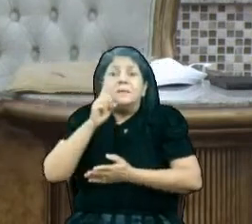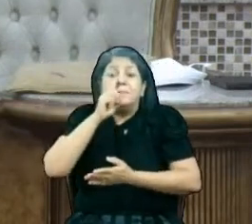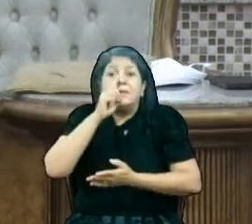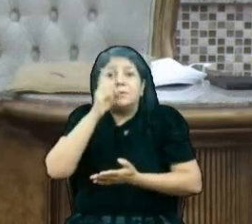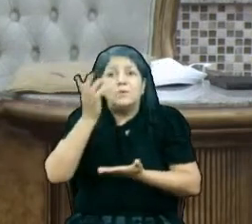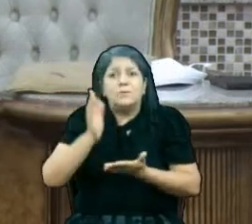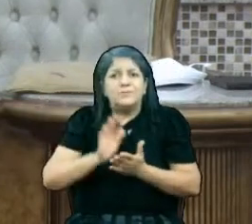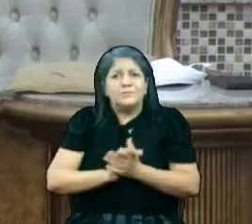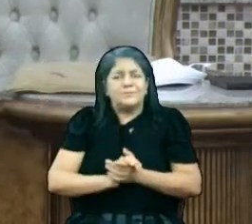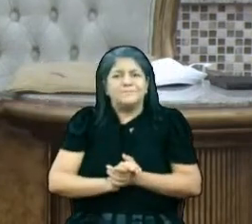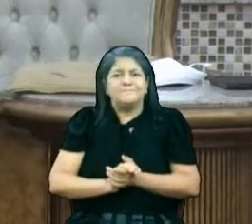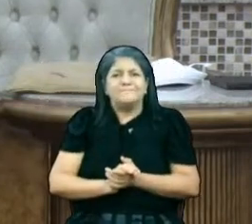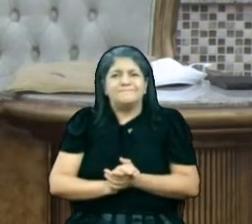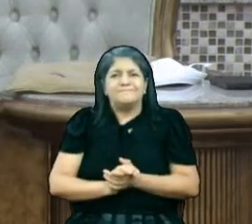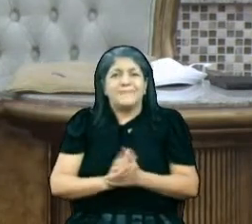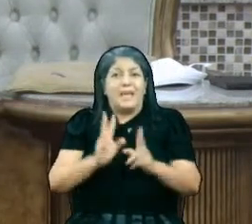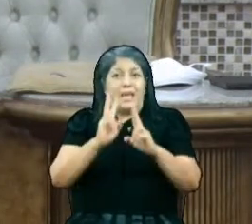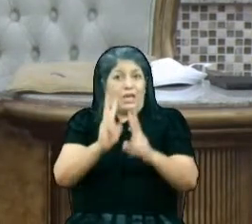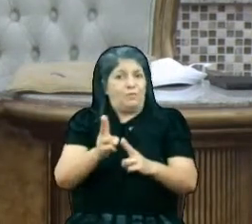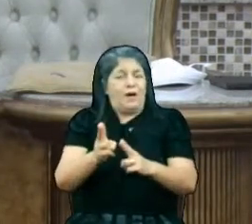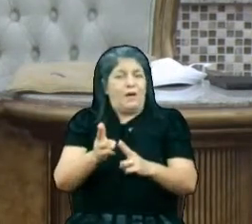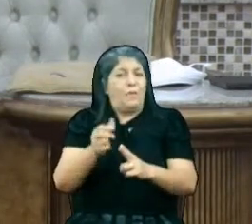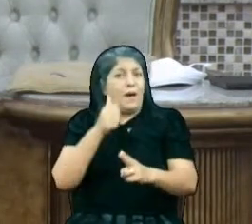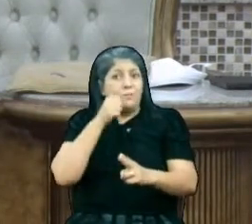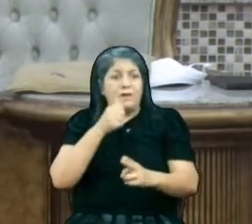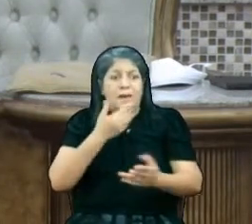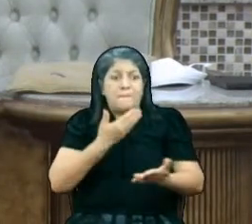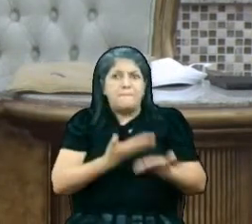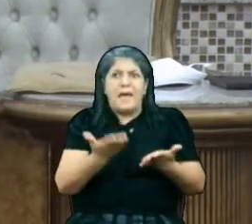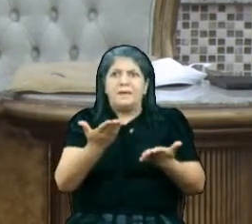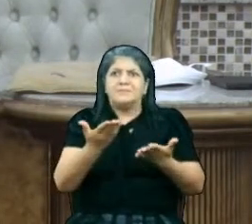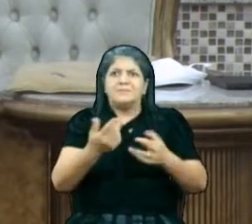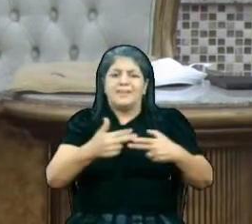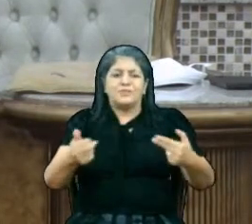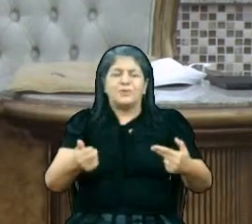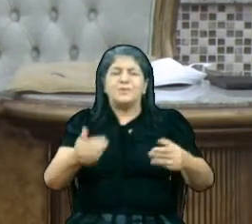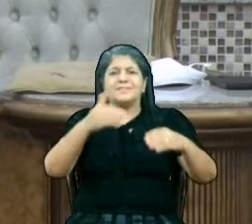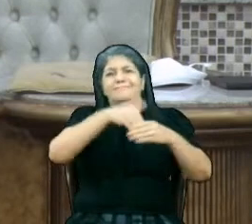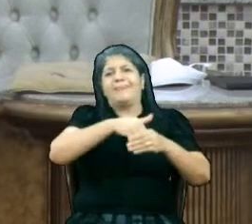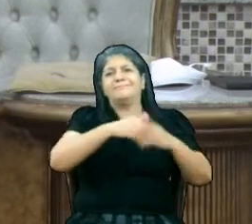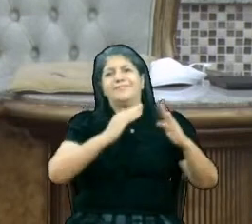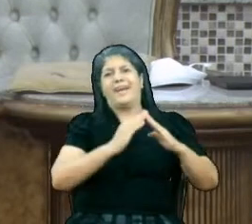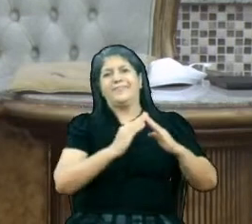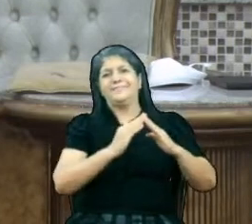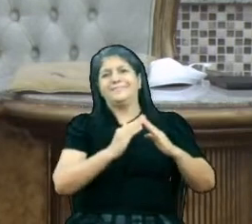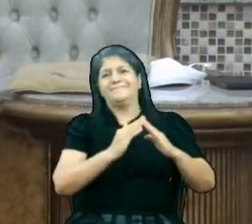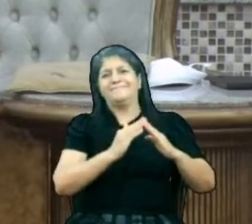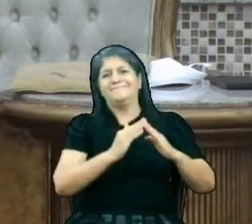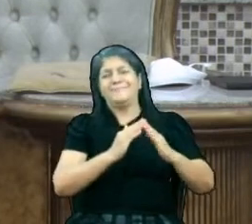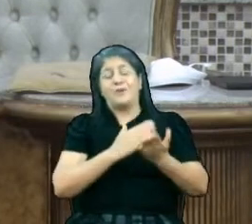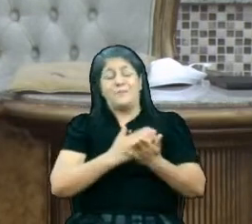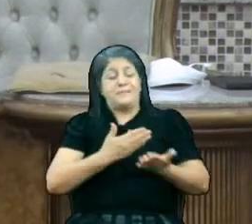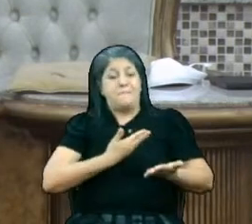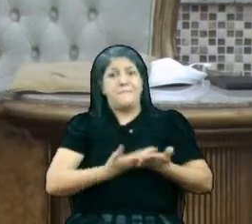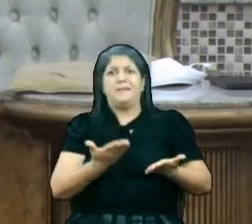dentro de casa dentro da igreja ou dentro do Lar a gente se deixa perder